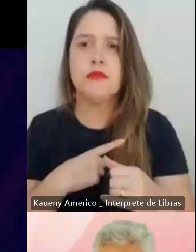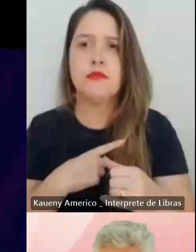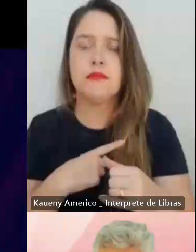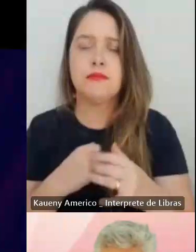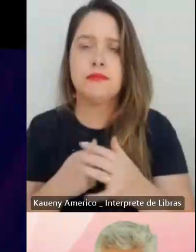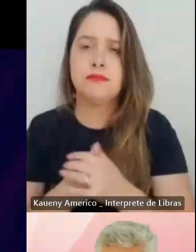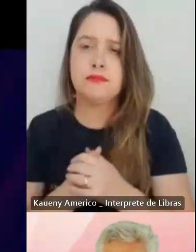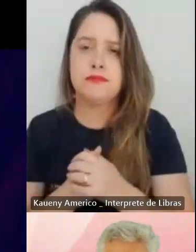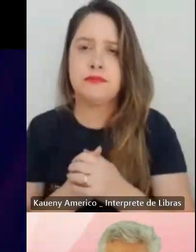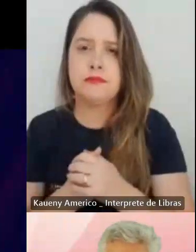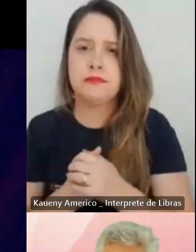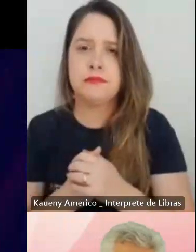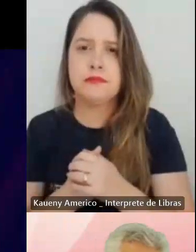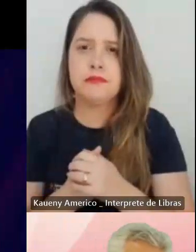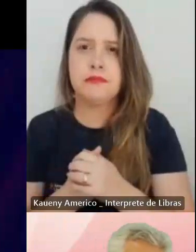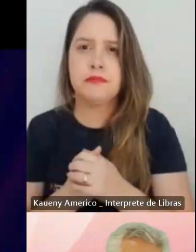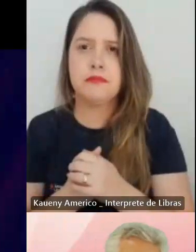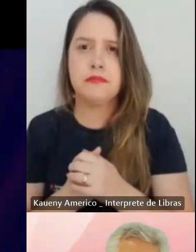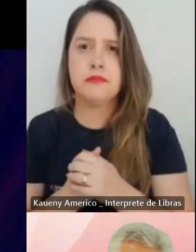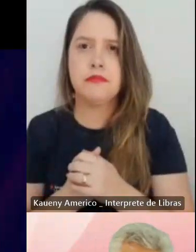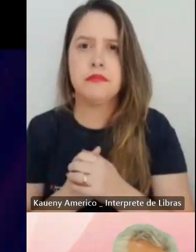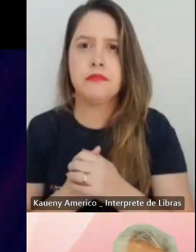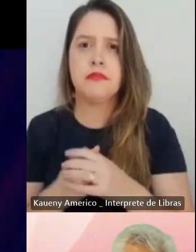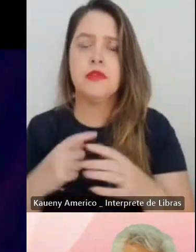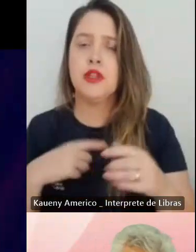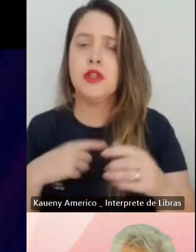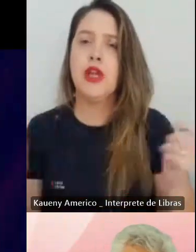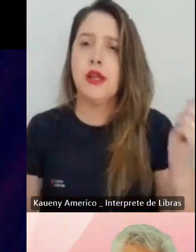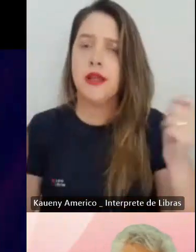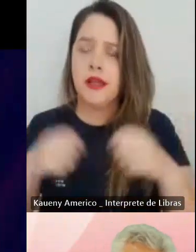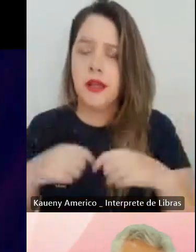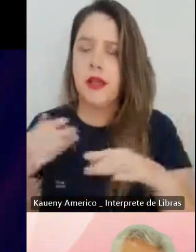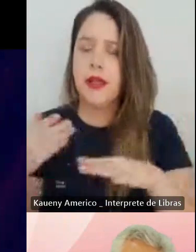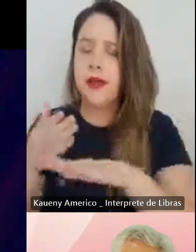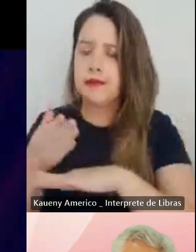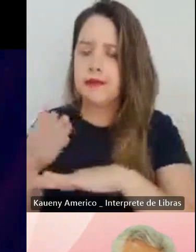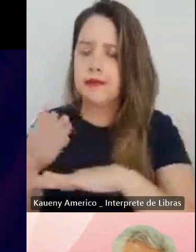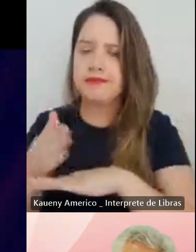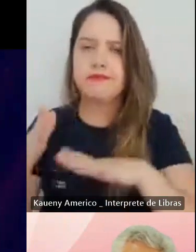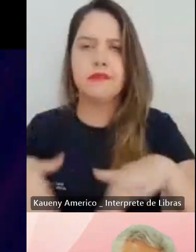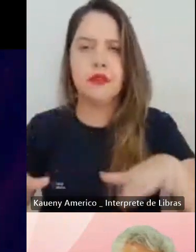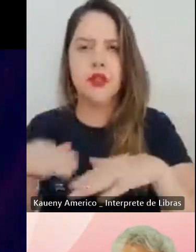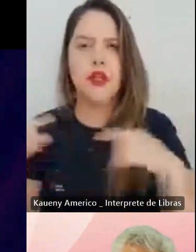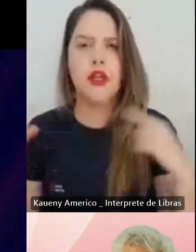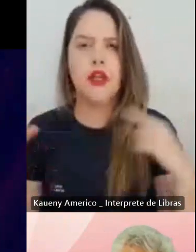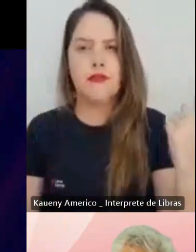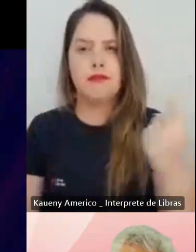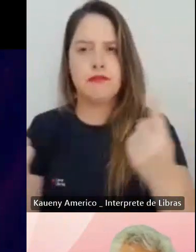à mama, ele tem capacidade de invadir toda a região em volta. O carcinoma